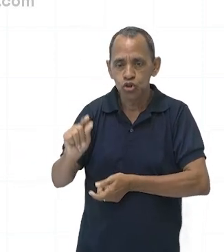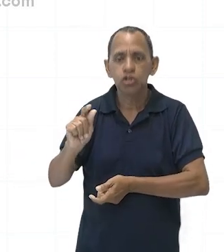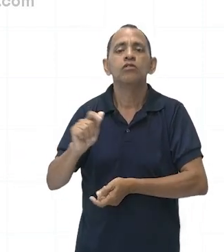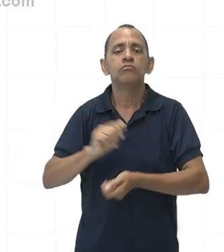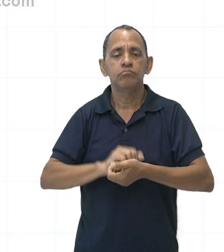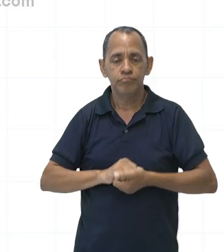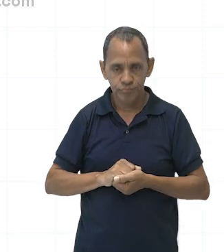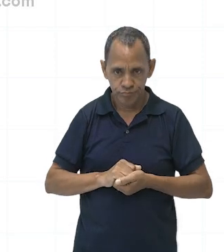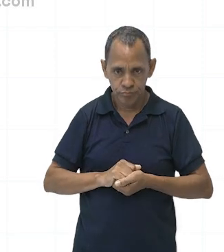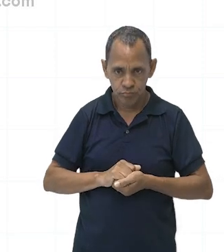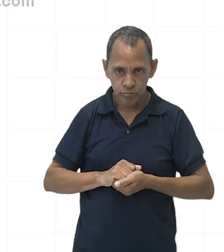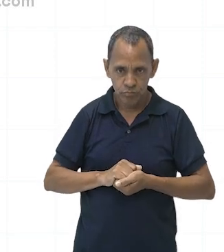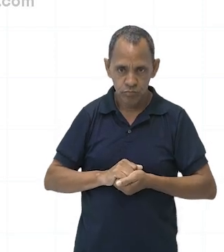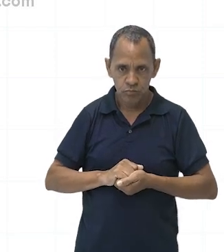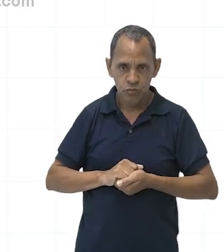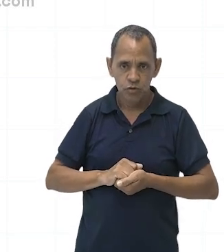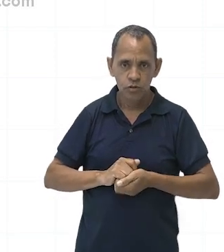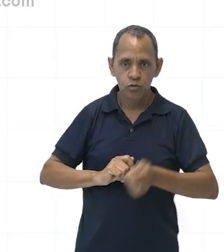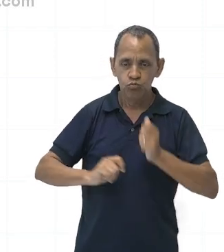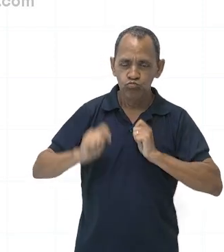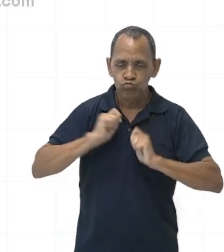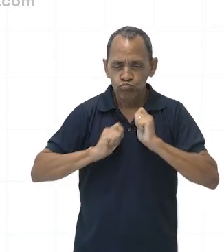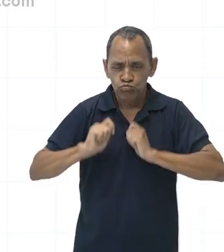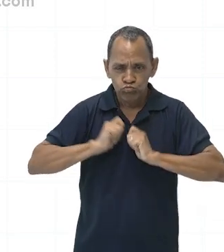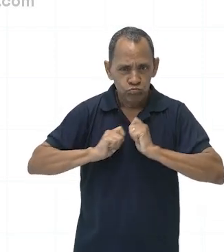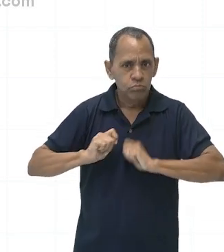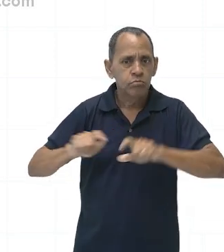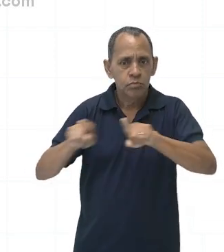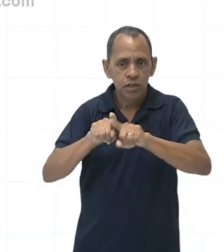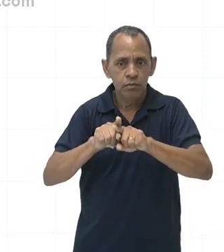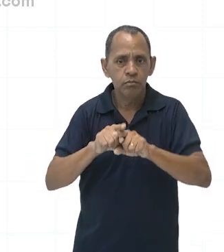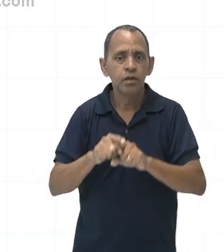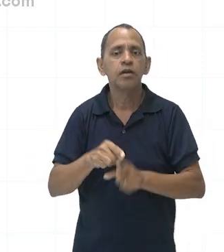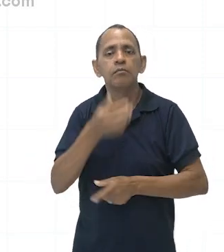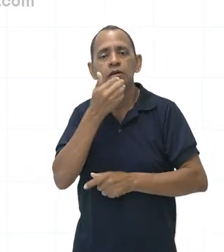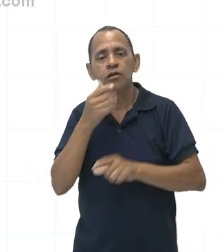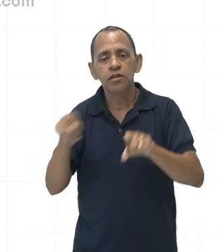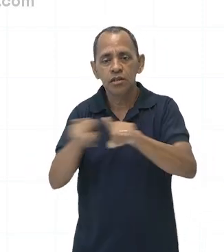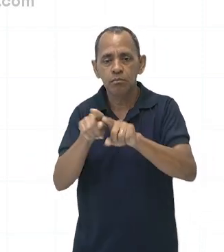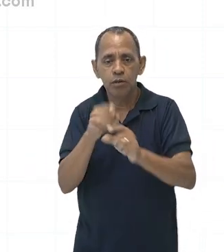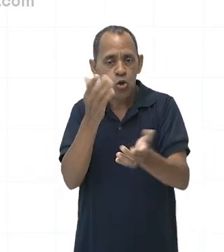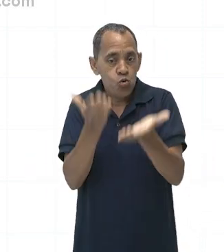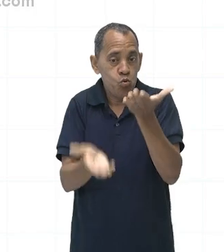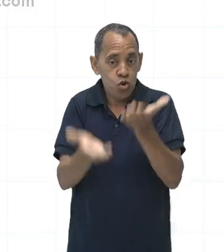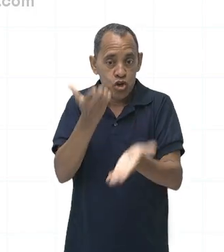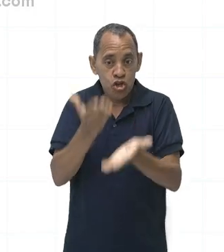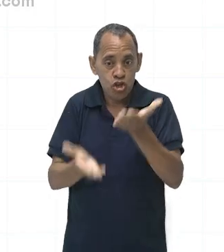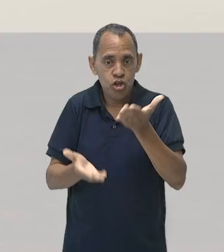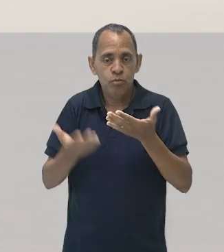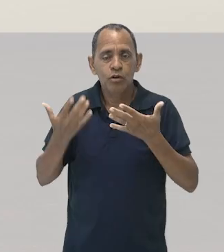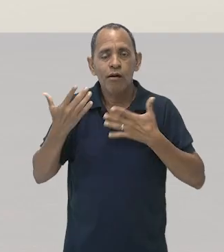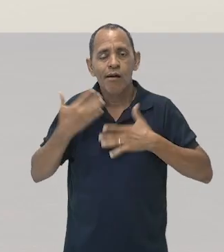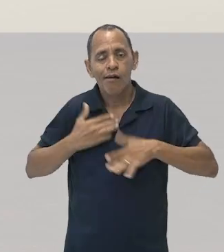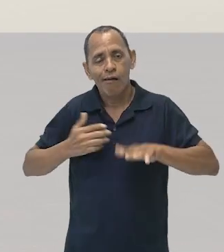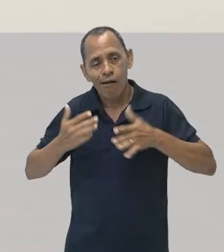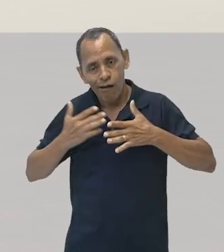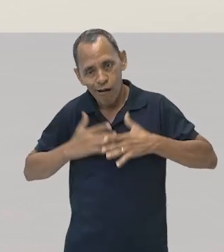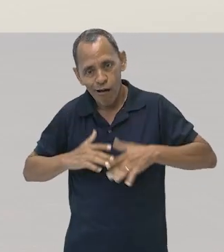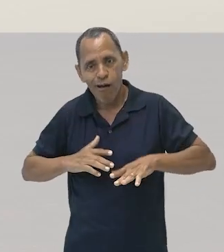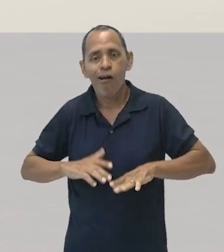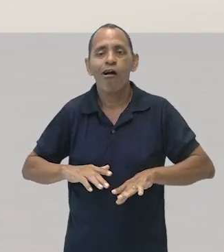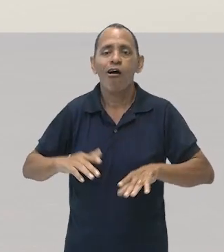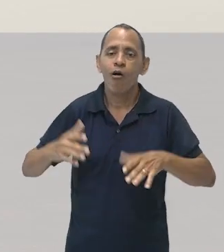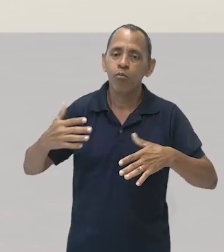estresse, melhora o nosso equilíbrio e traz relaxamento para o nosso corpo. Esses são